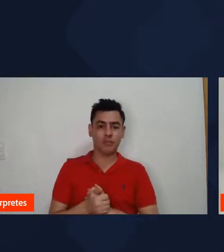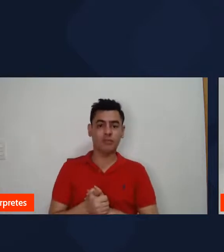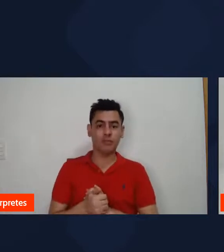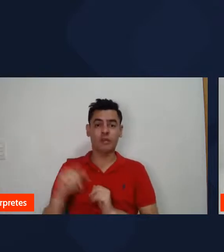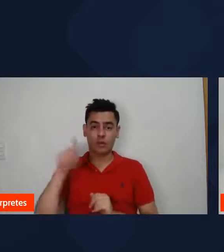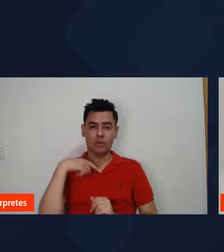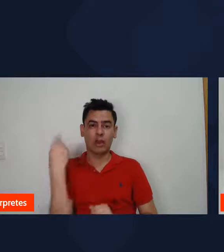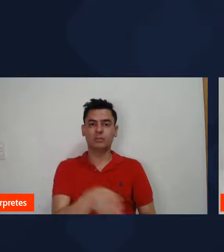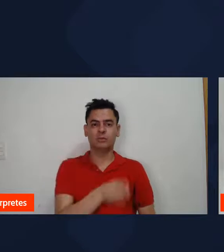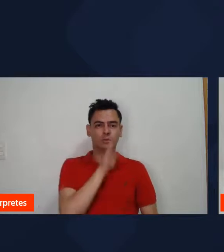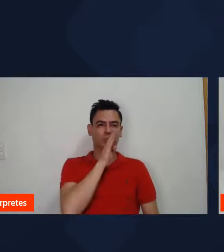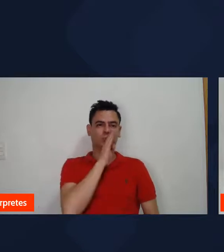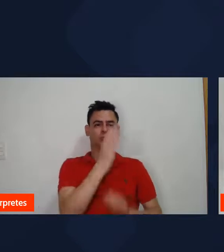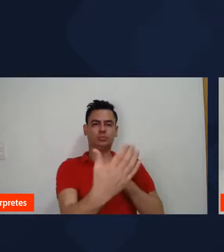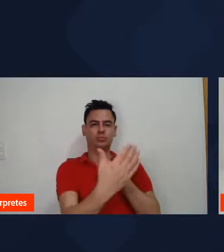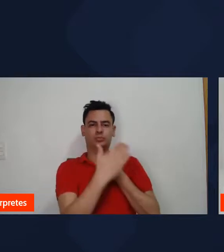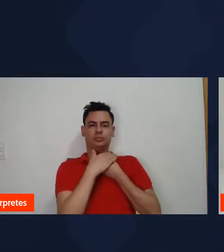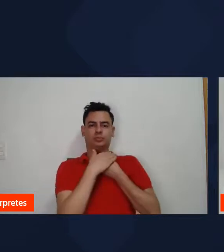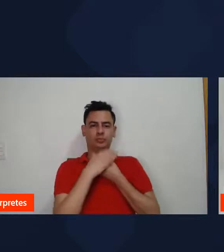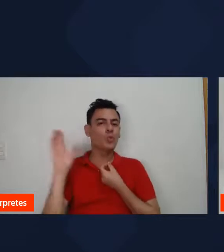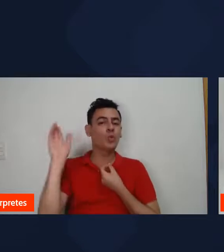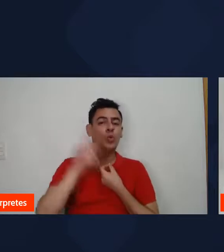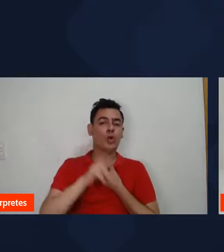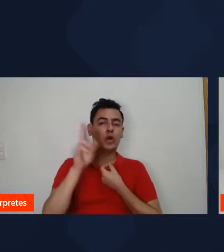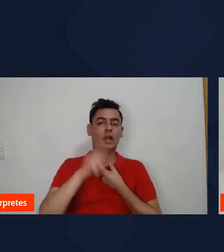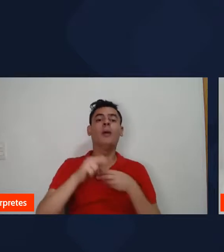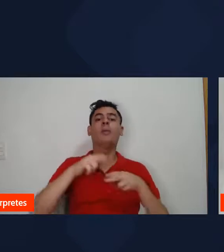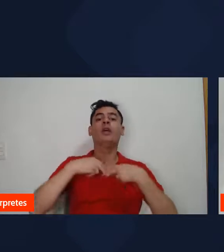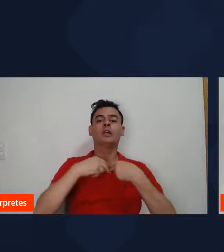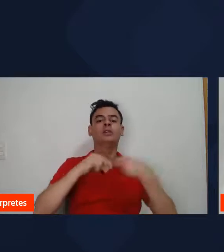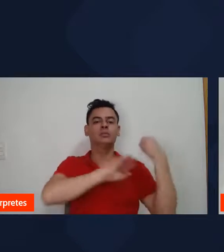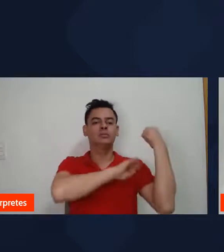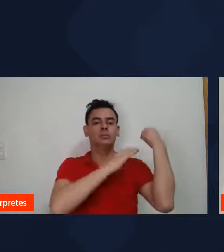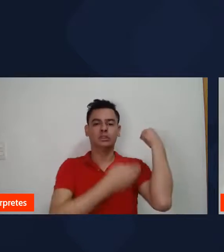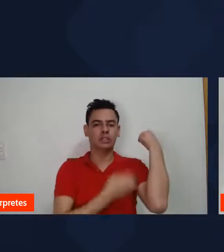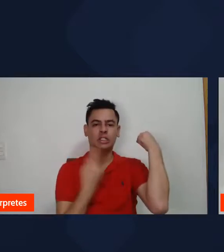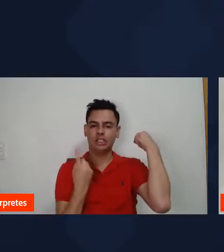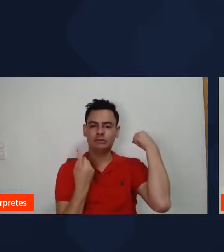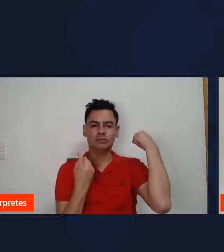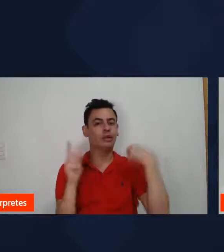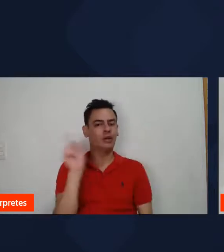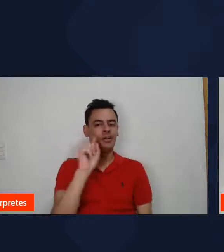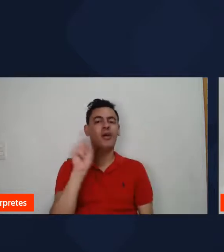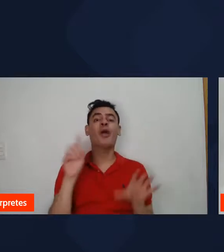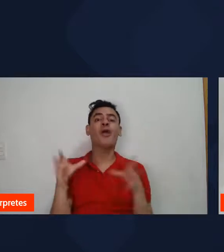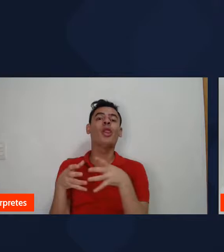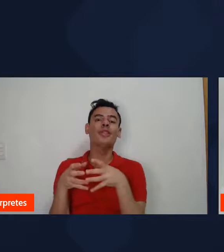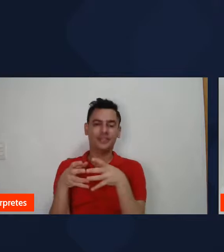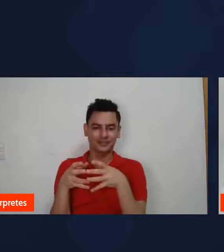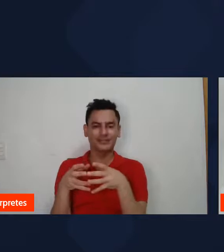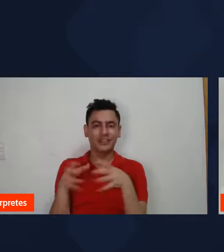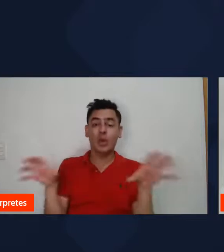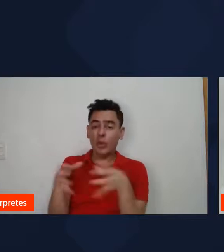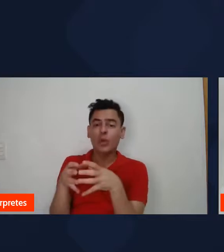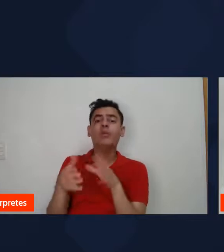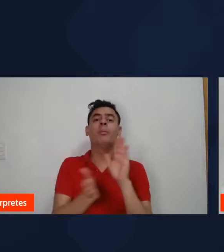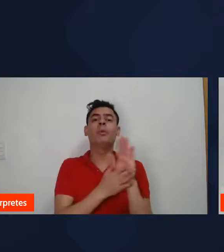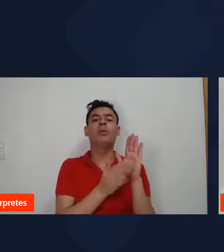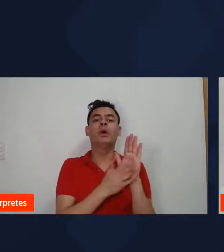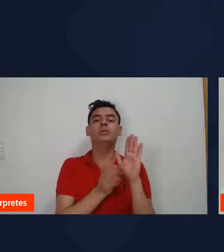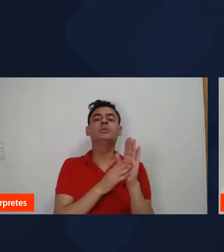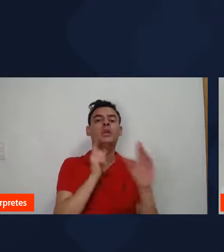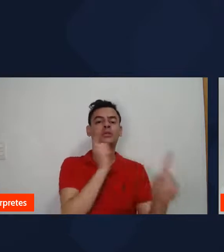calados e caladas, porque as nossas defesas não são individuais, são coletivas, e são propostas pelo